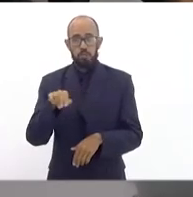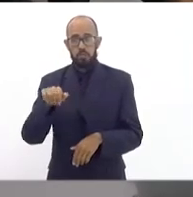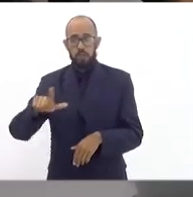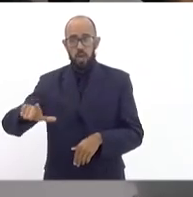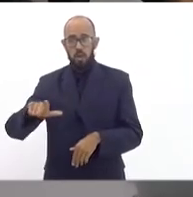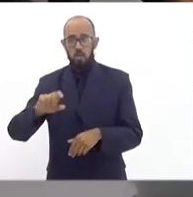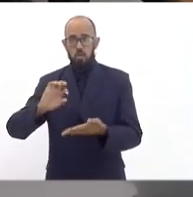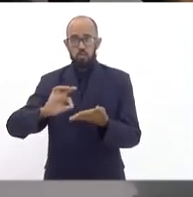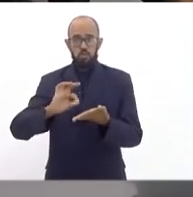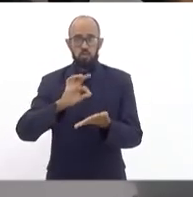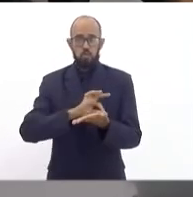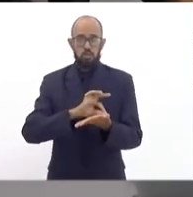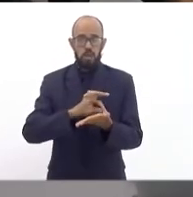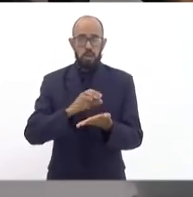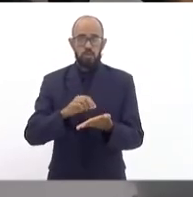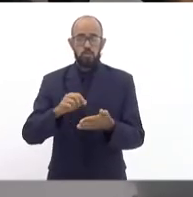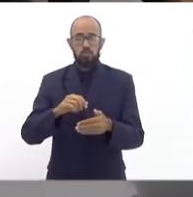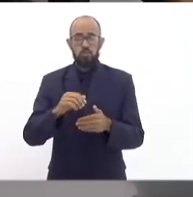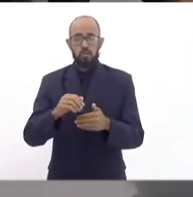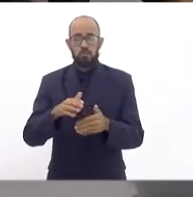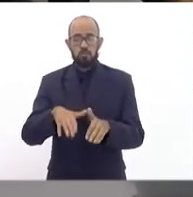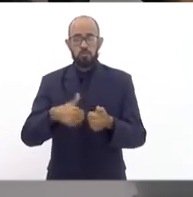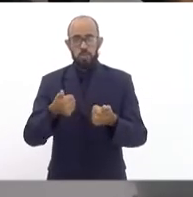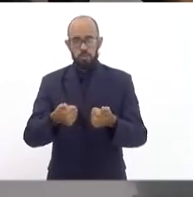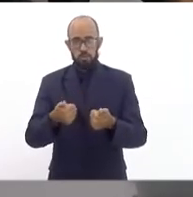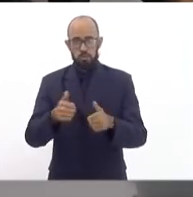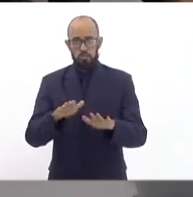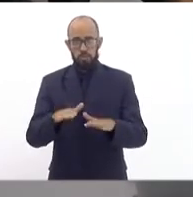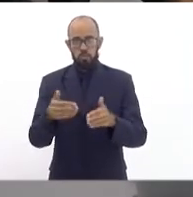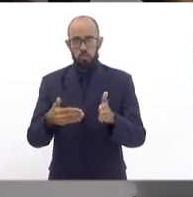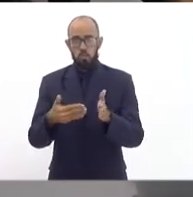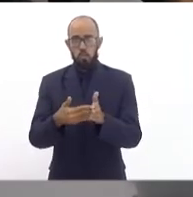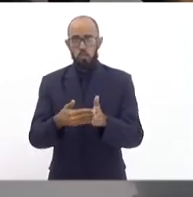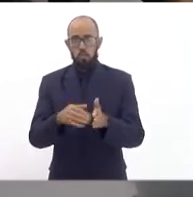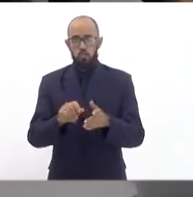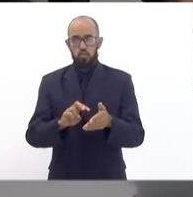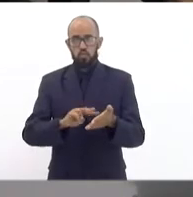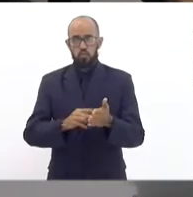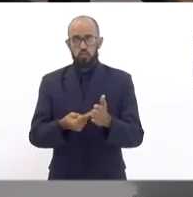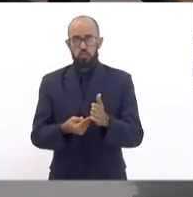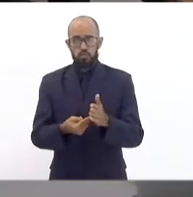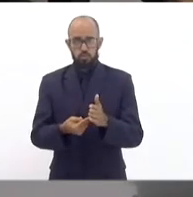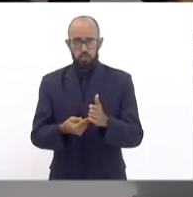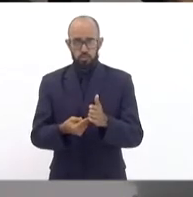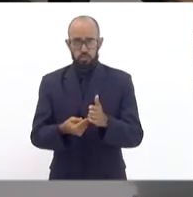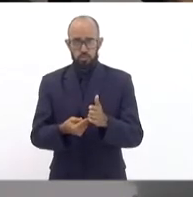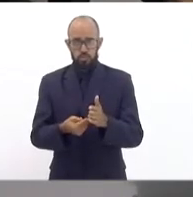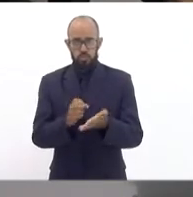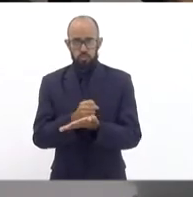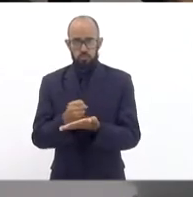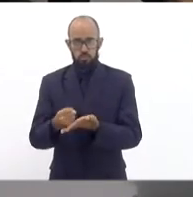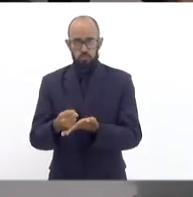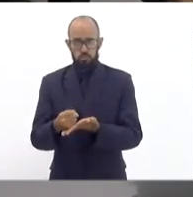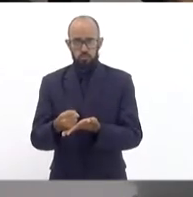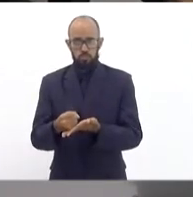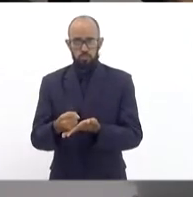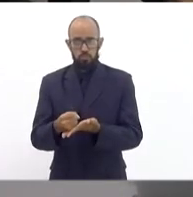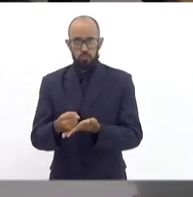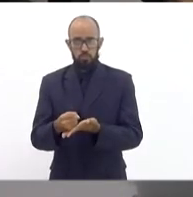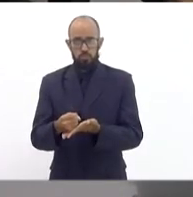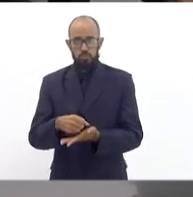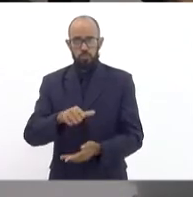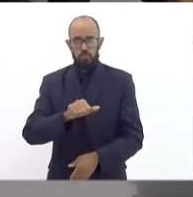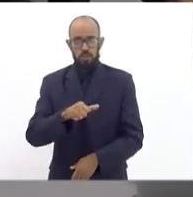foram se modernizando, mas o último termo aditivo, antes, né, desse agora, o